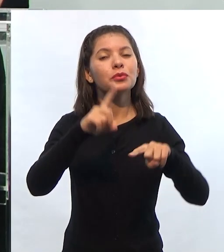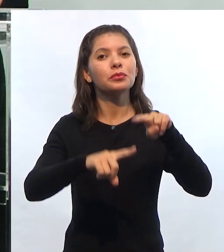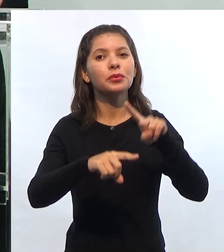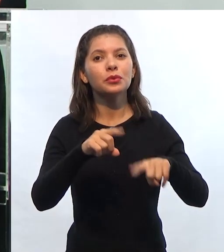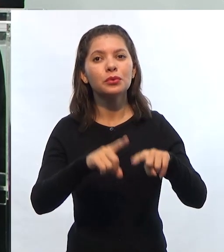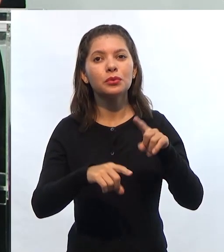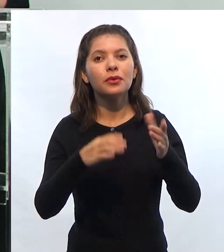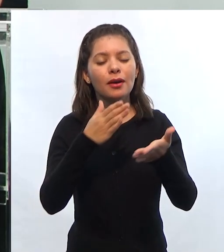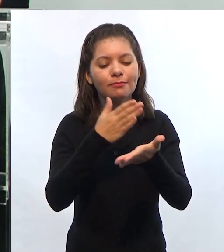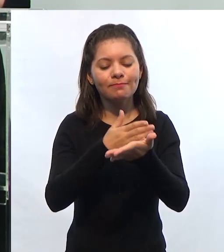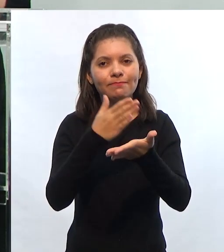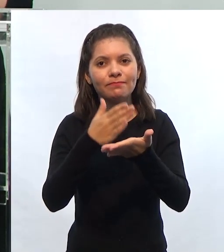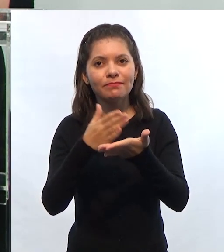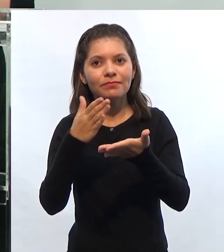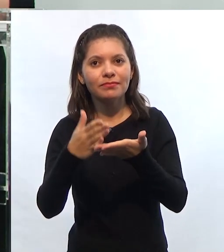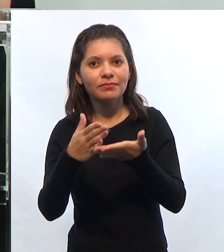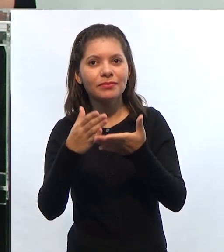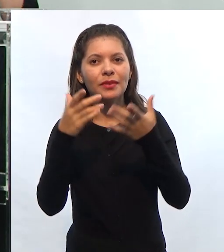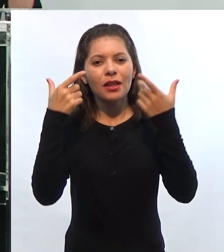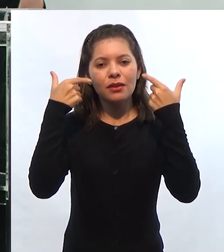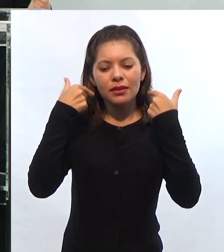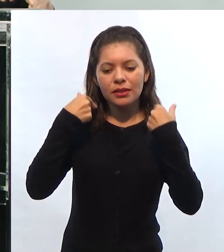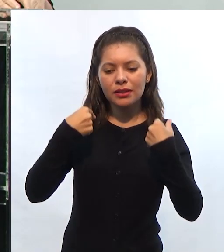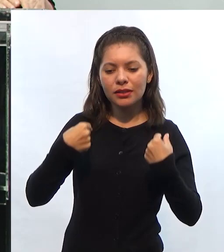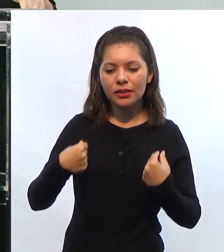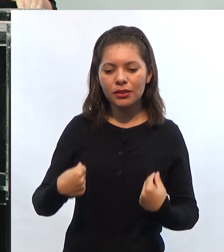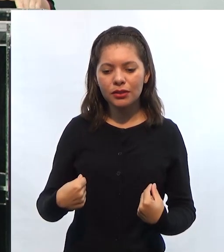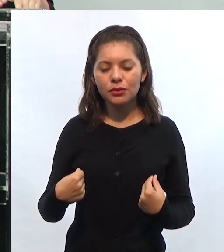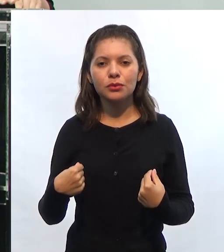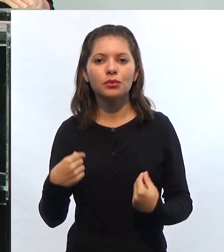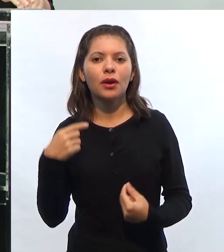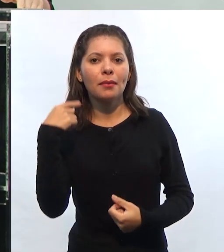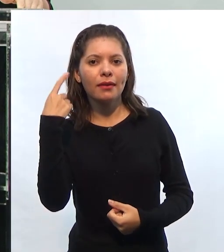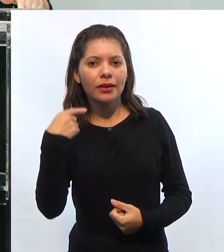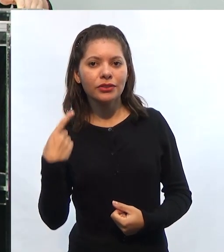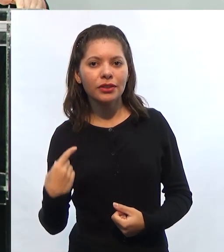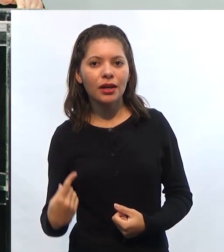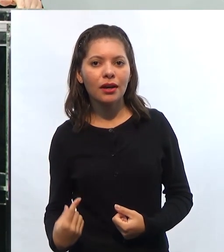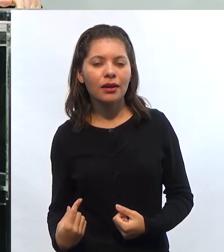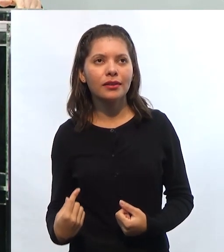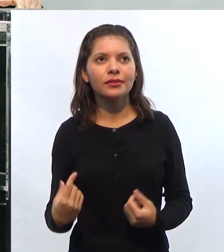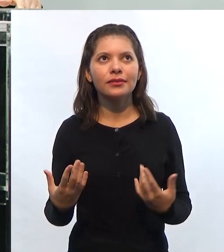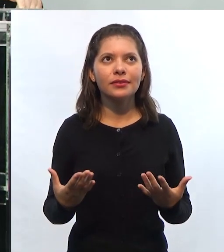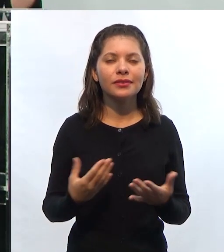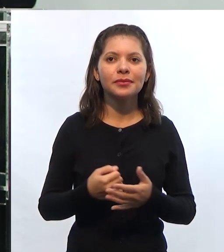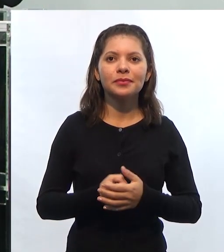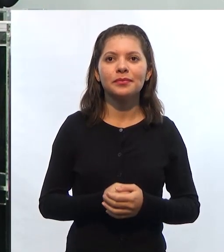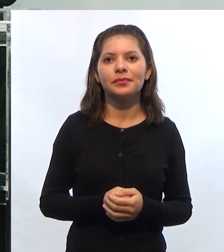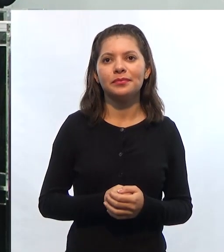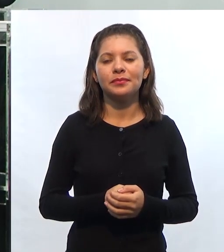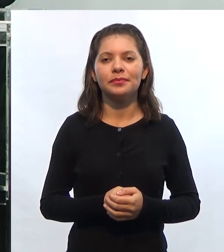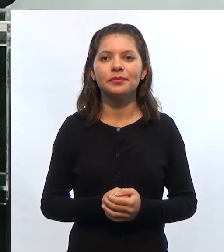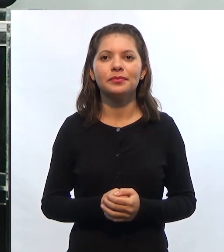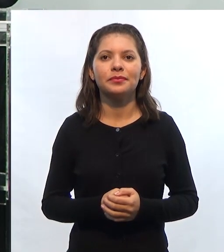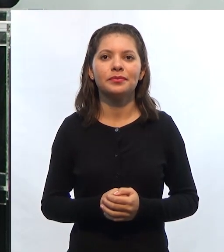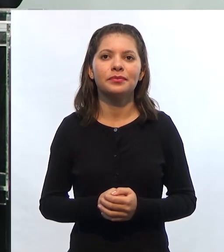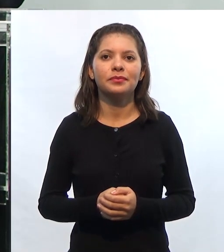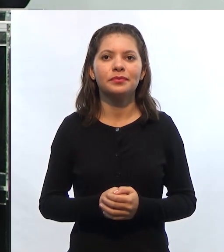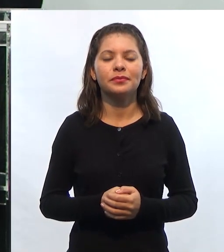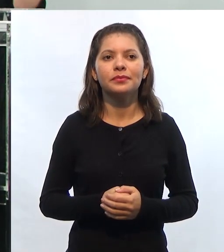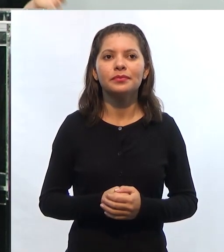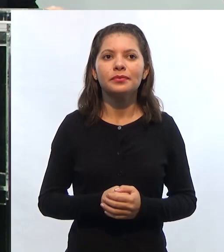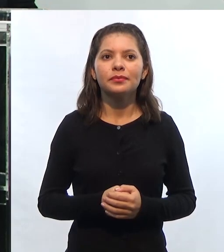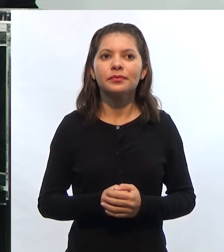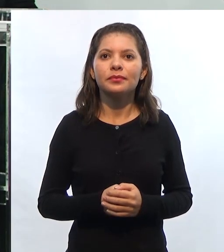de produto segmentado entre cabelo liso, não sei o que, oleoso, cabelo liso, não sei o que lá,